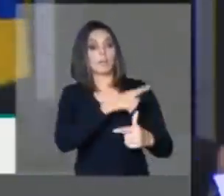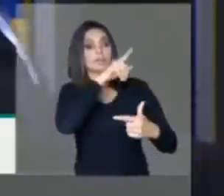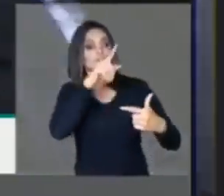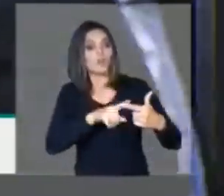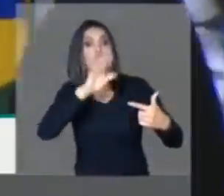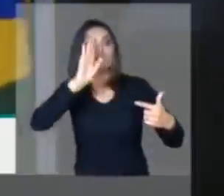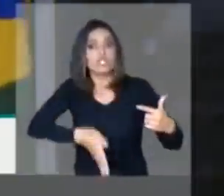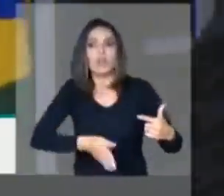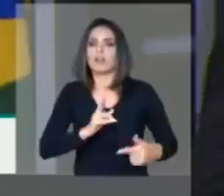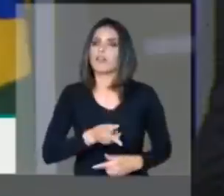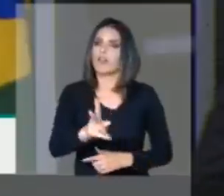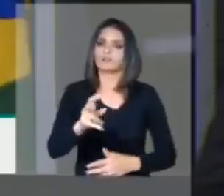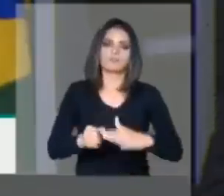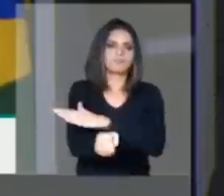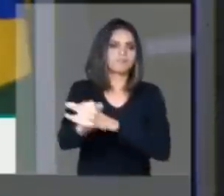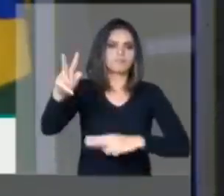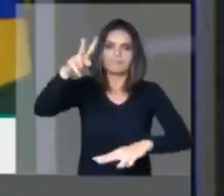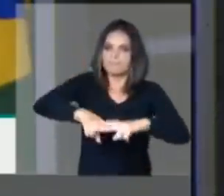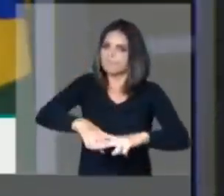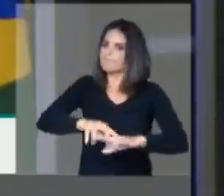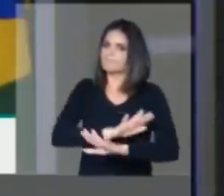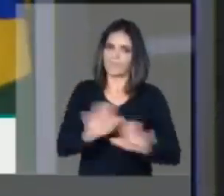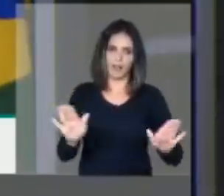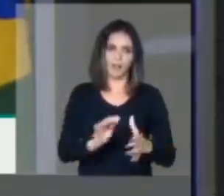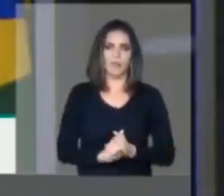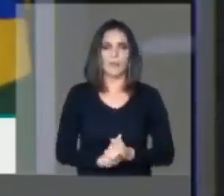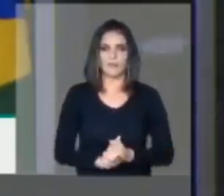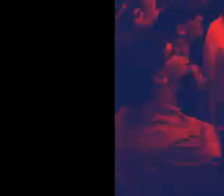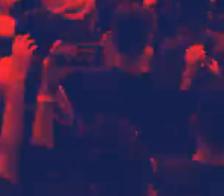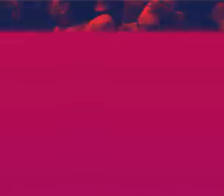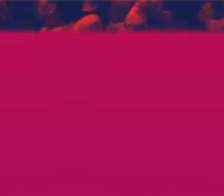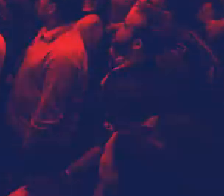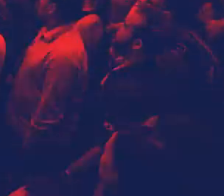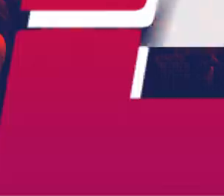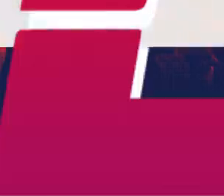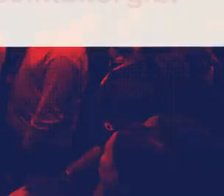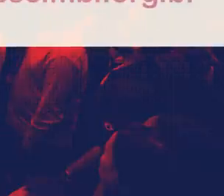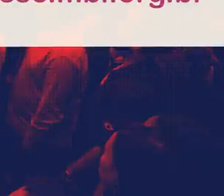fática, continuem na cadeia e continuem cumprindo suas penas. Obrigado, presidente.